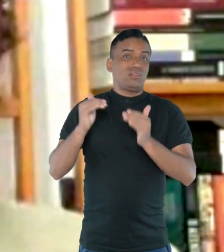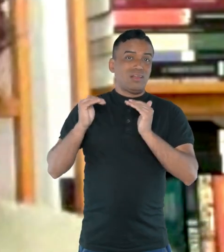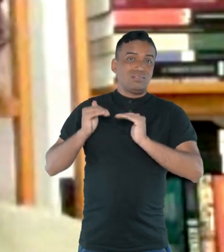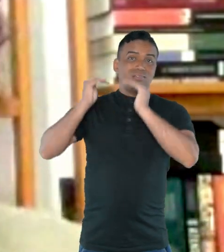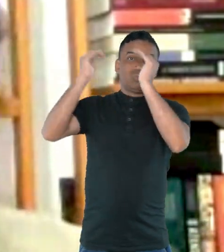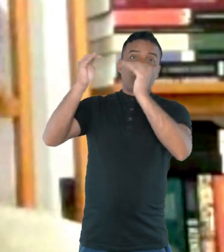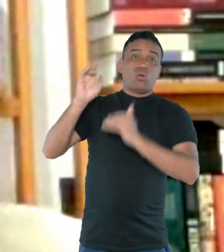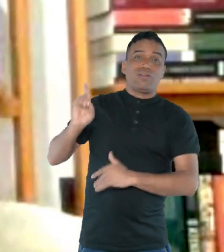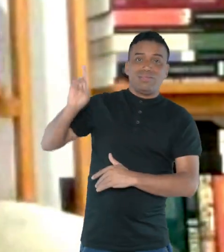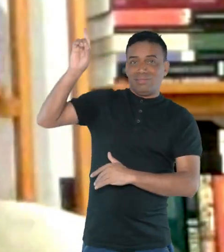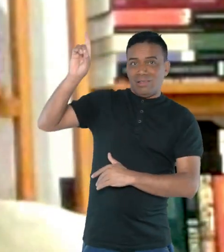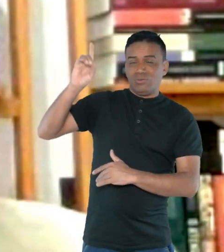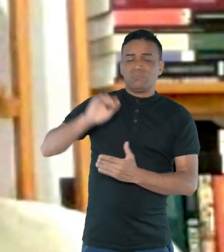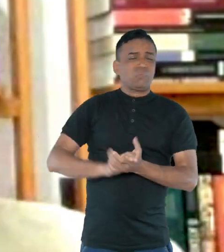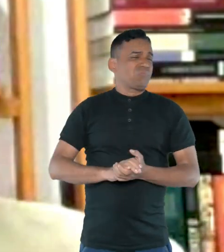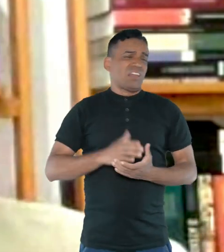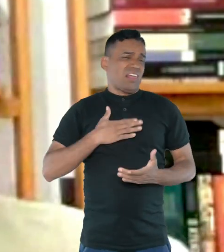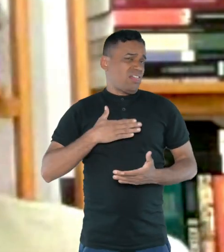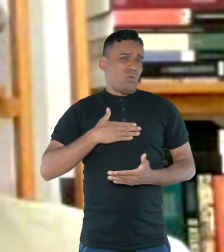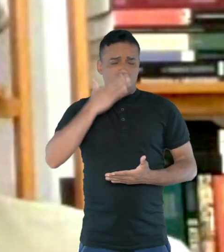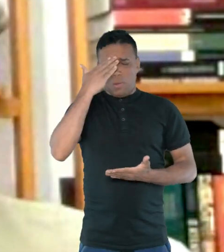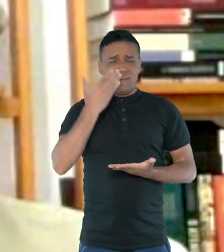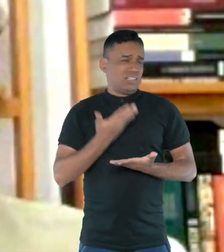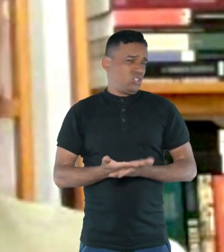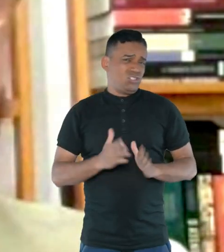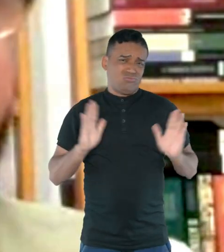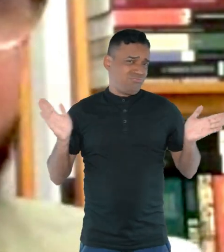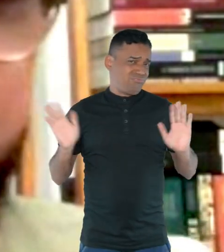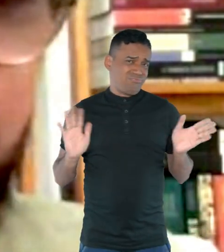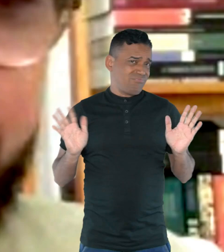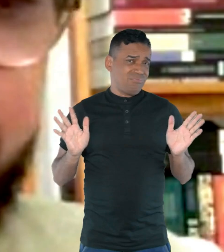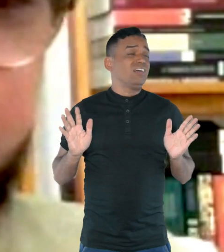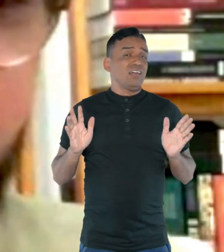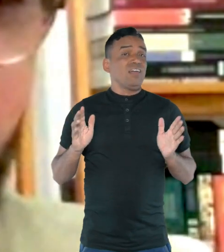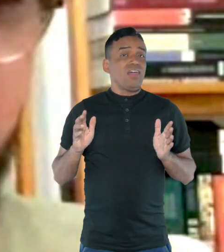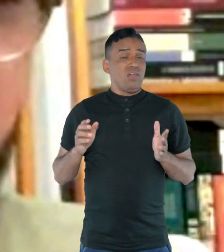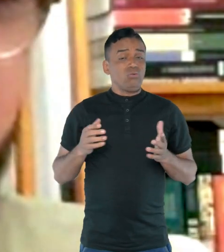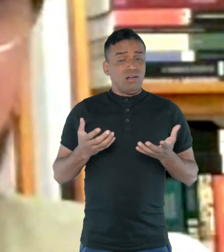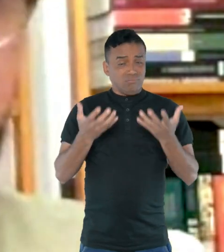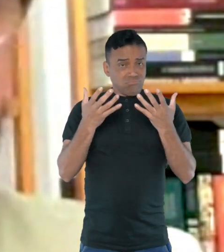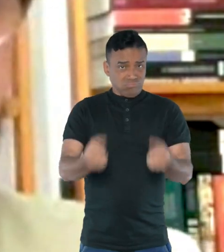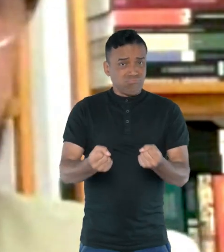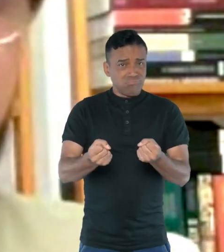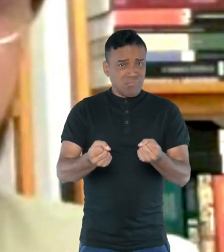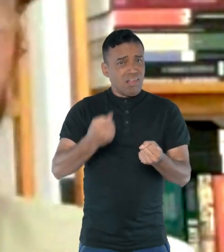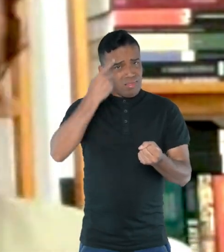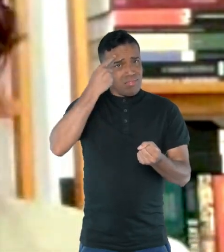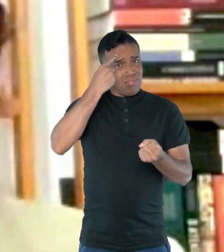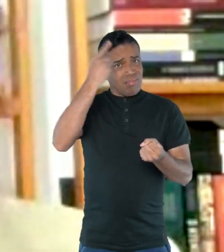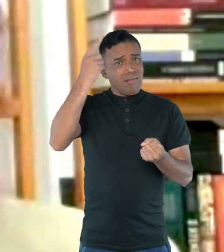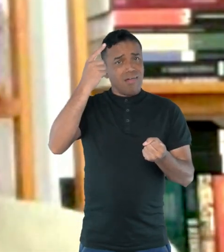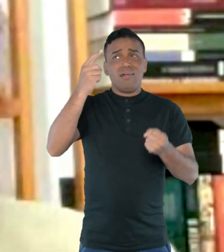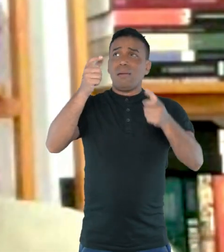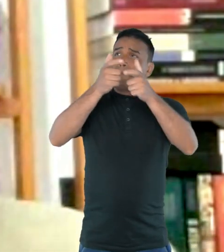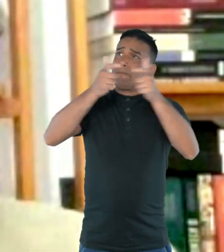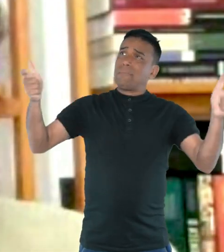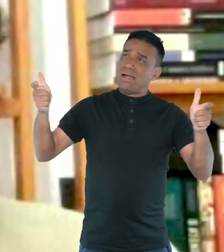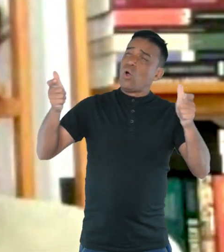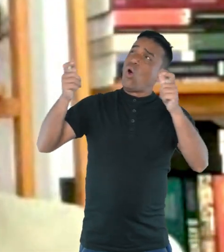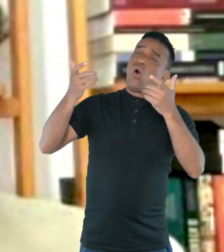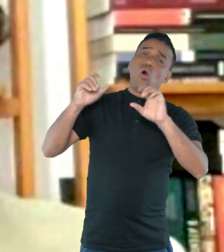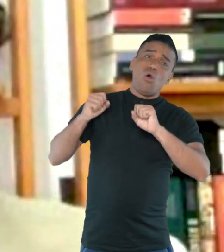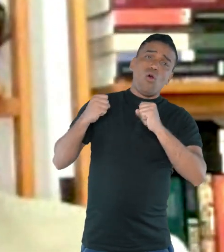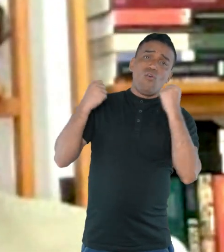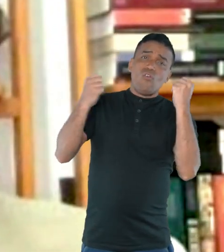superior. Eu não acredito muito nisso, para ser honesto, né? Cada vez mais eu me apego à ideia de algo muito maior e muito mais